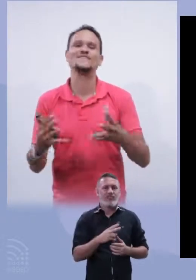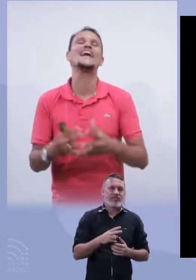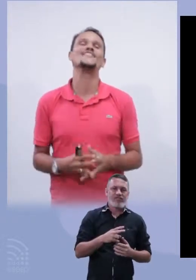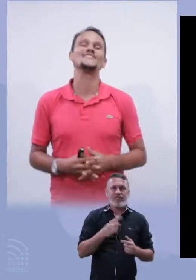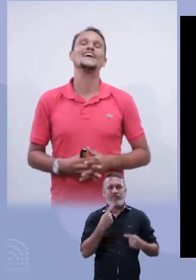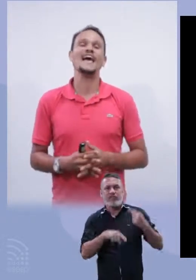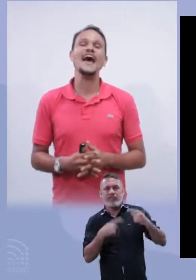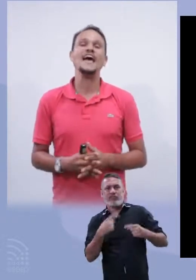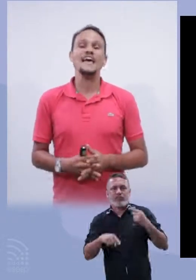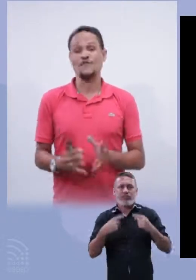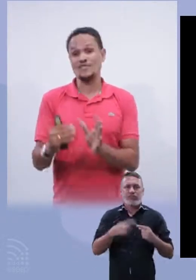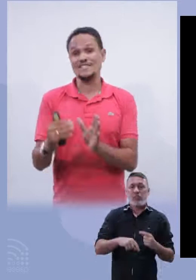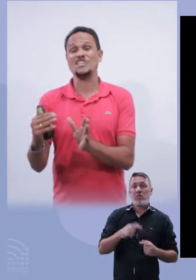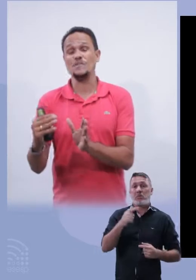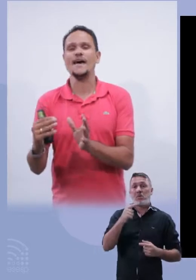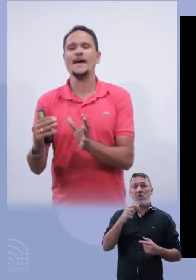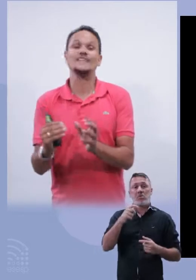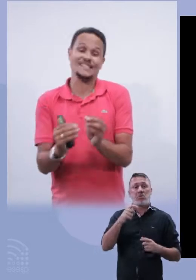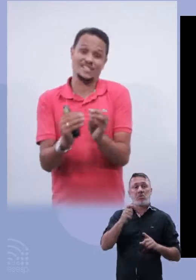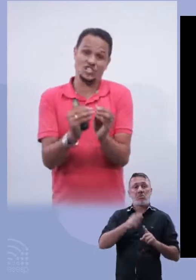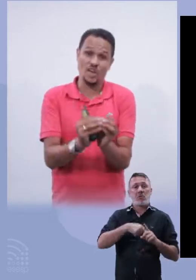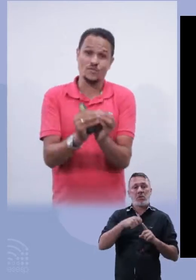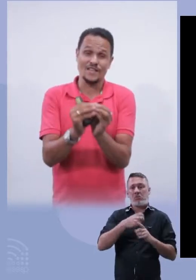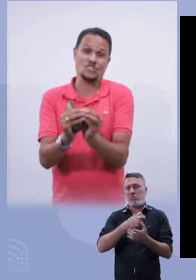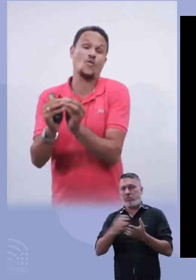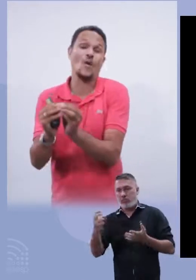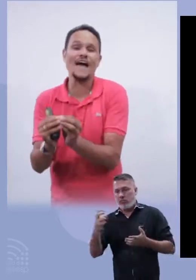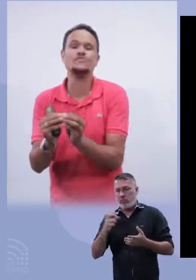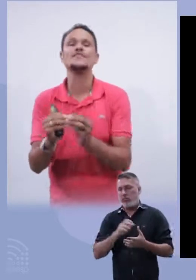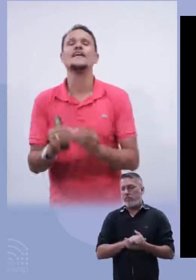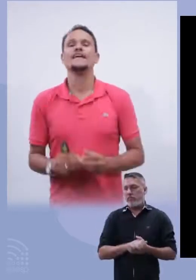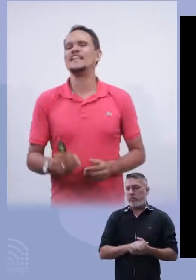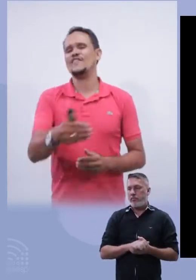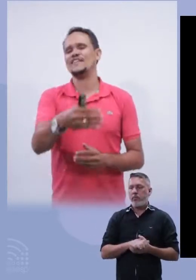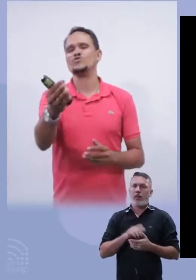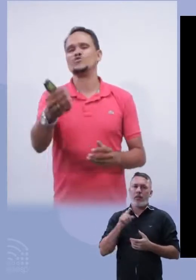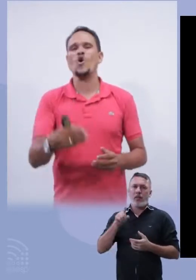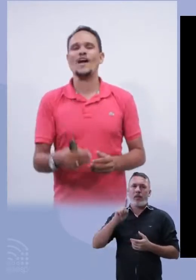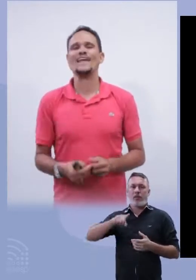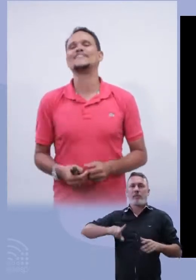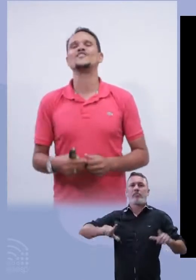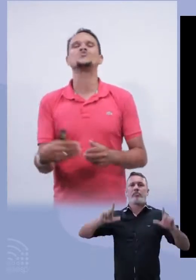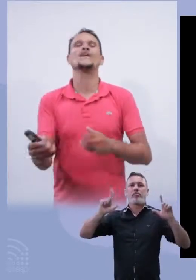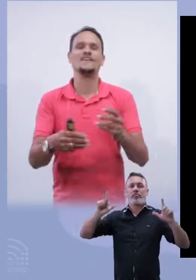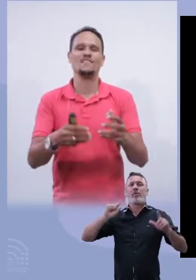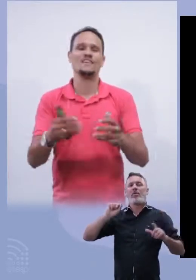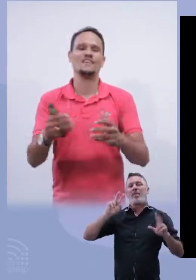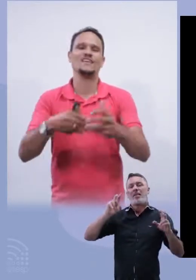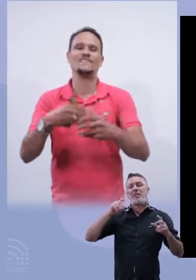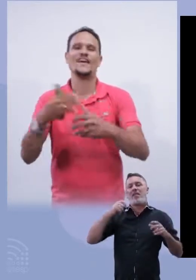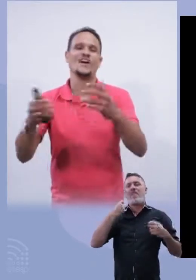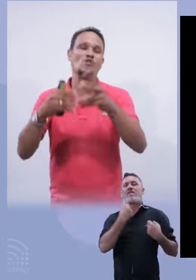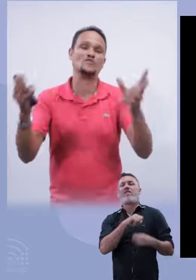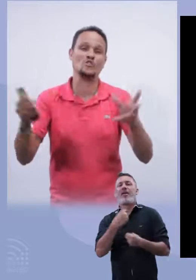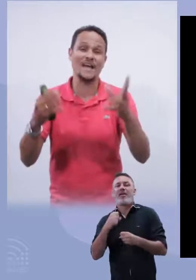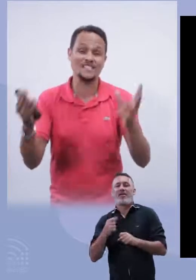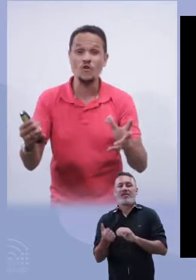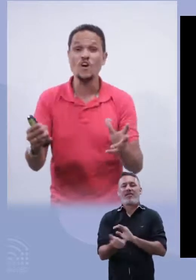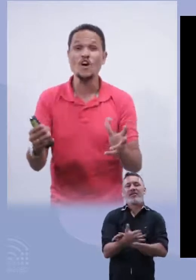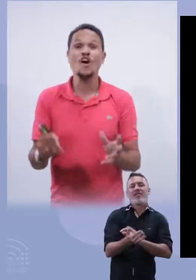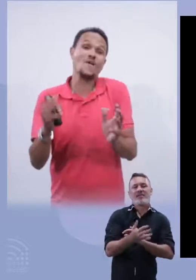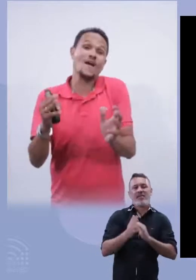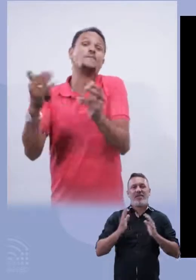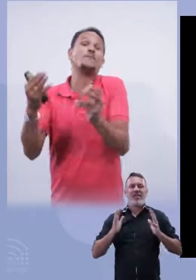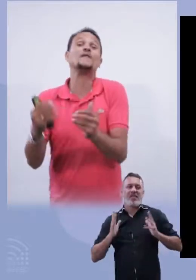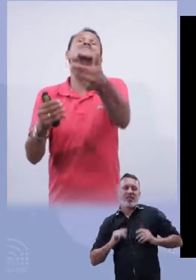outros presidentes, né? Ele ficou 7 meses, esse Jânio da Silva Quadros. Ele vai ter o slogan lá da vassourinha, que ia varrer a corrupção do